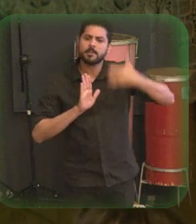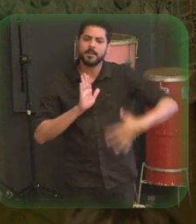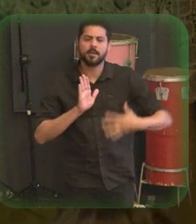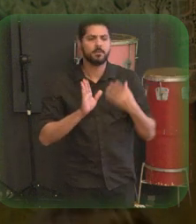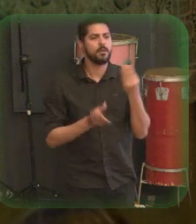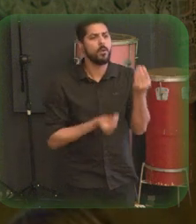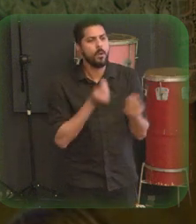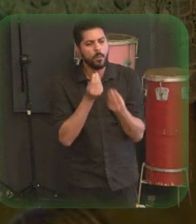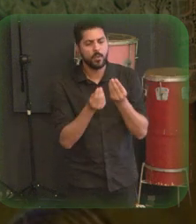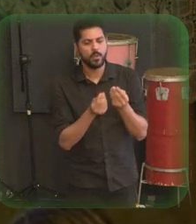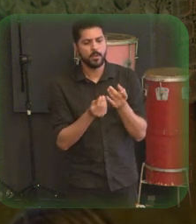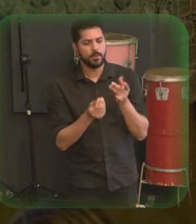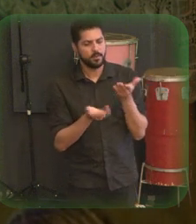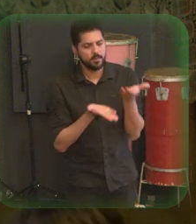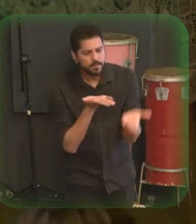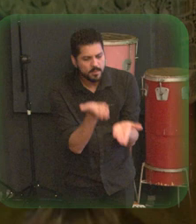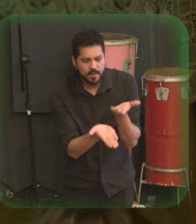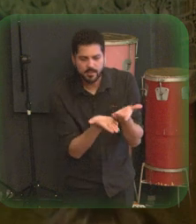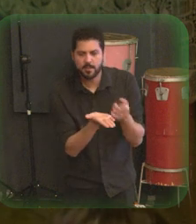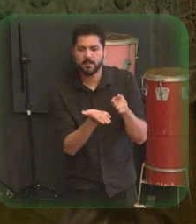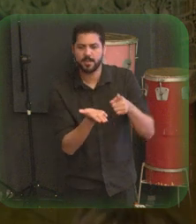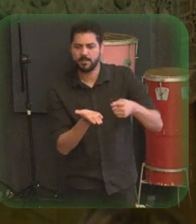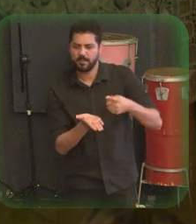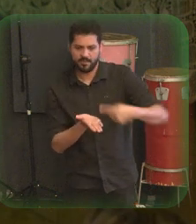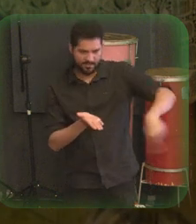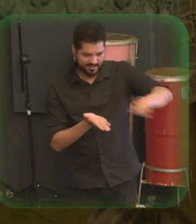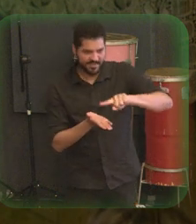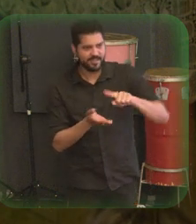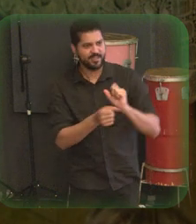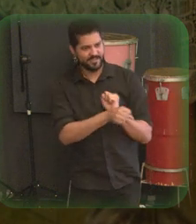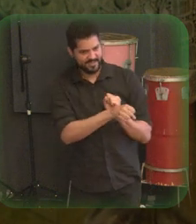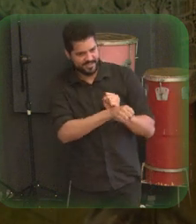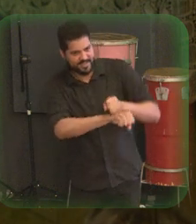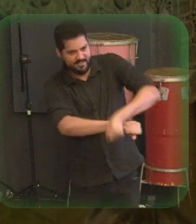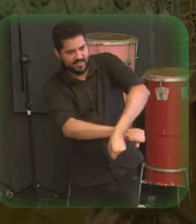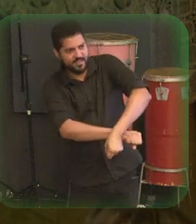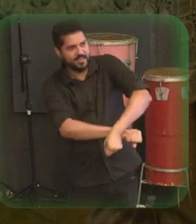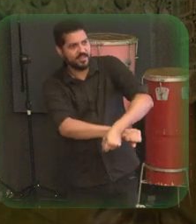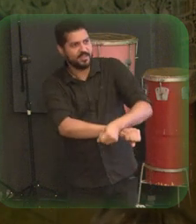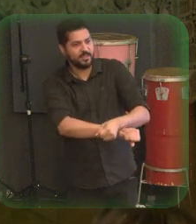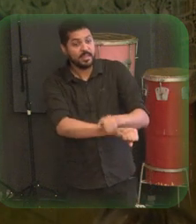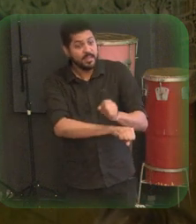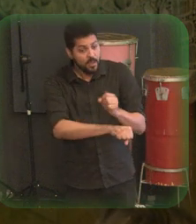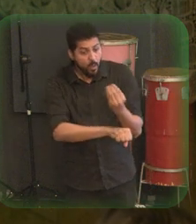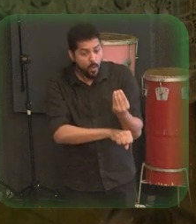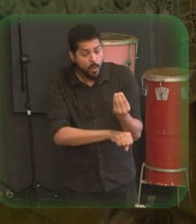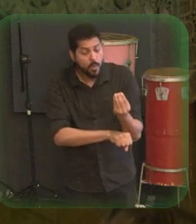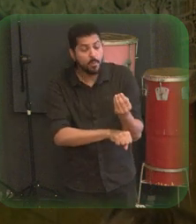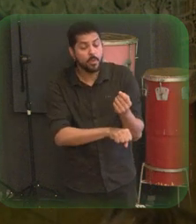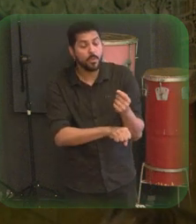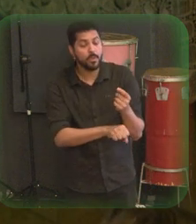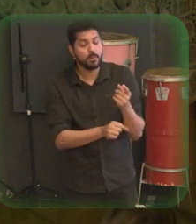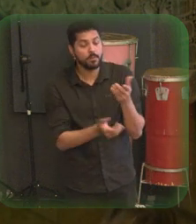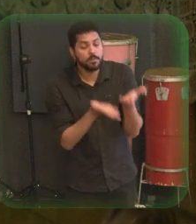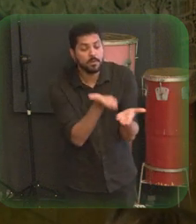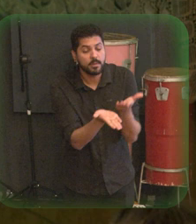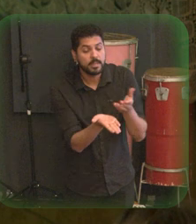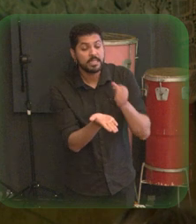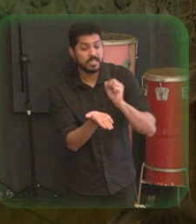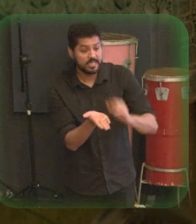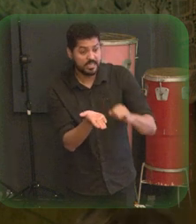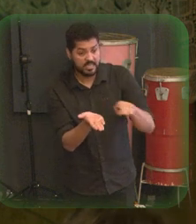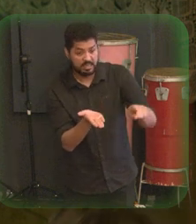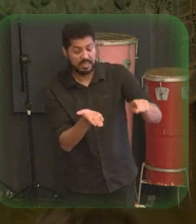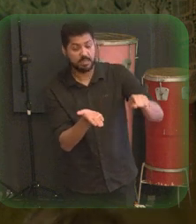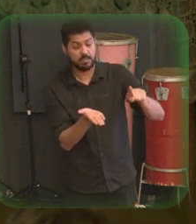como o tratamento aos escravizados que cometiam delitos era um tratamento completamente diferente